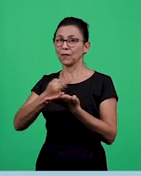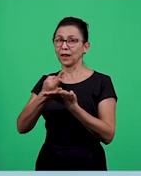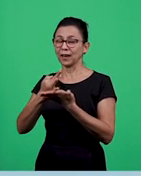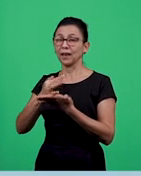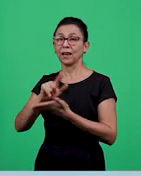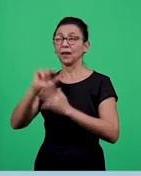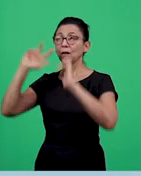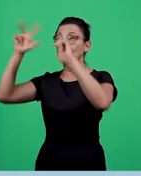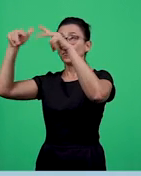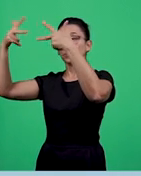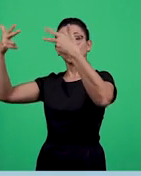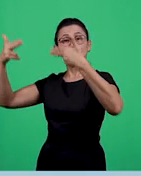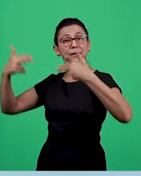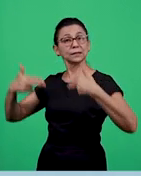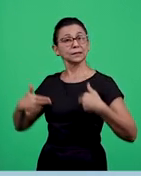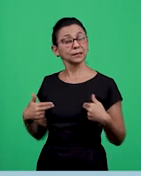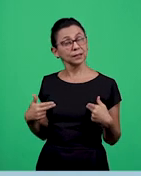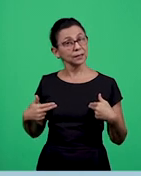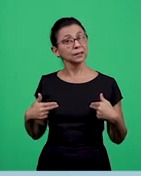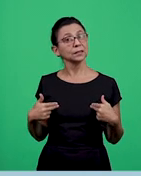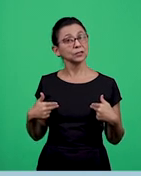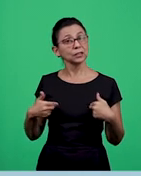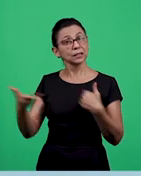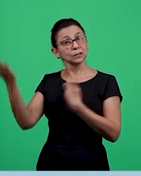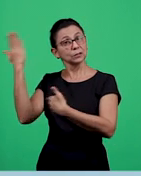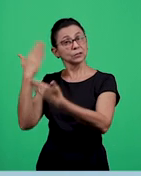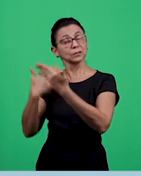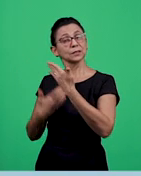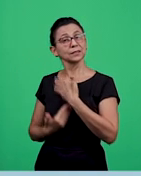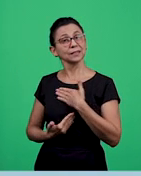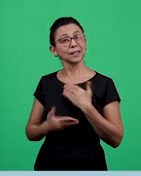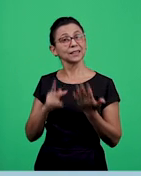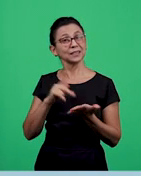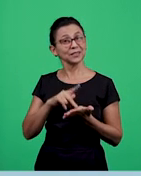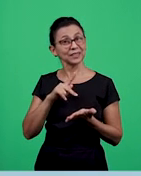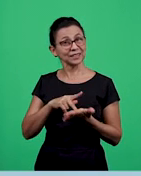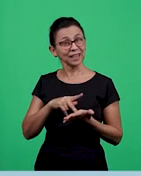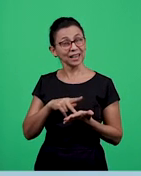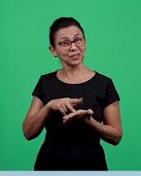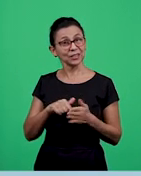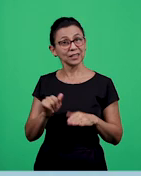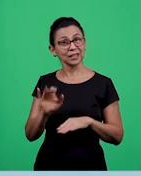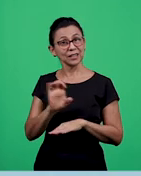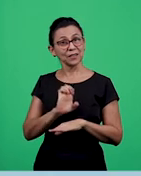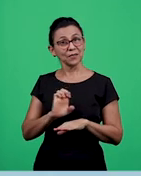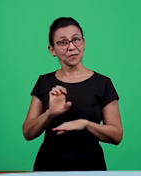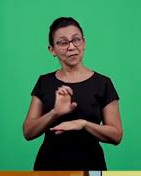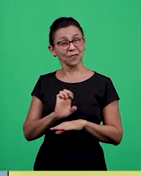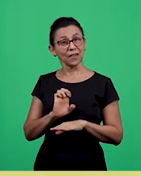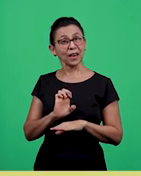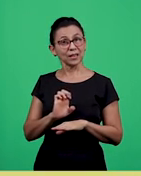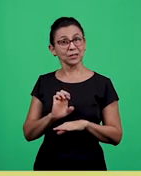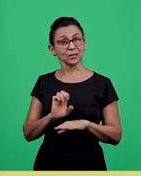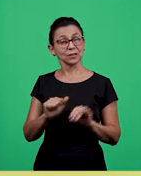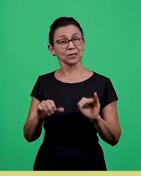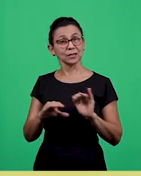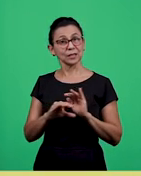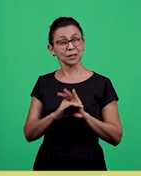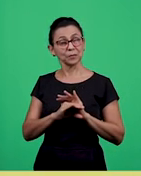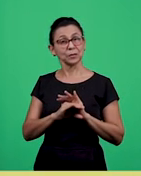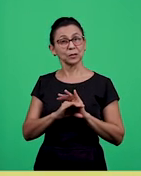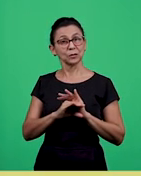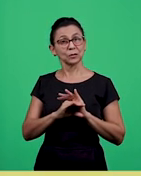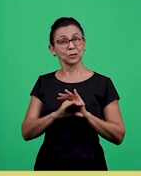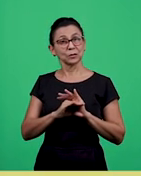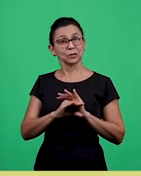lemos em Efésios 2:8, que coisa maravilhosa, não é mesmo? Lutero deixou tudo o